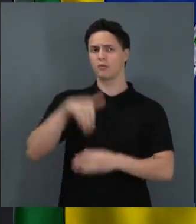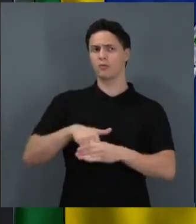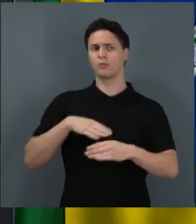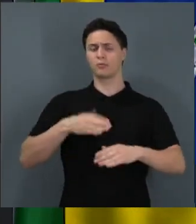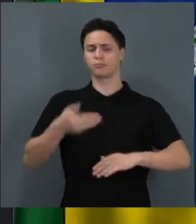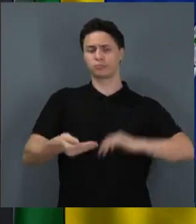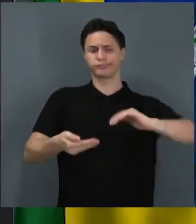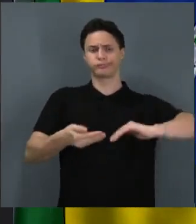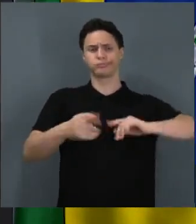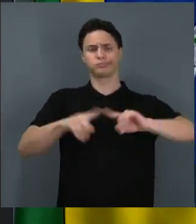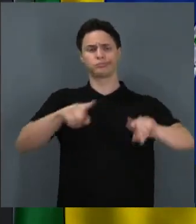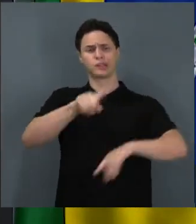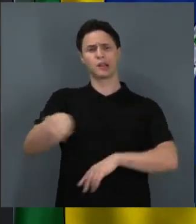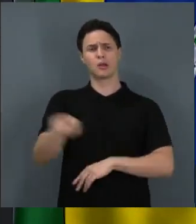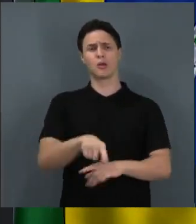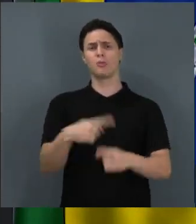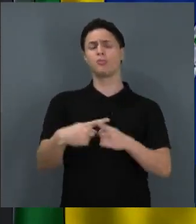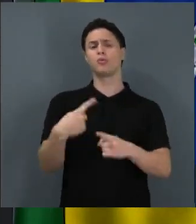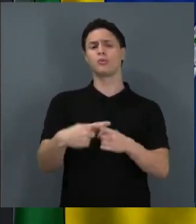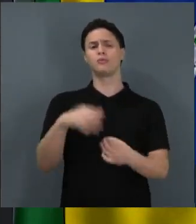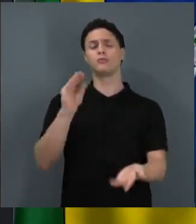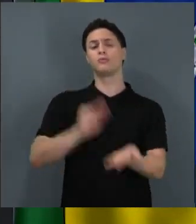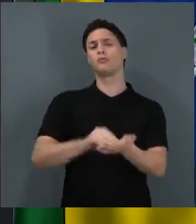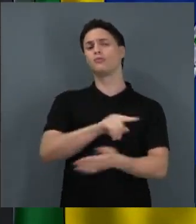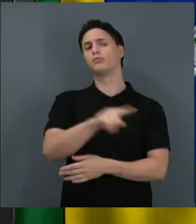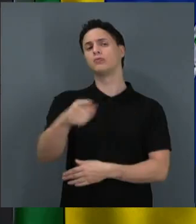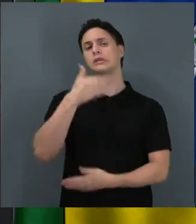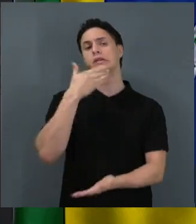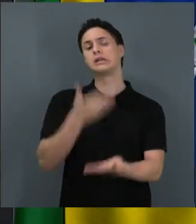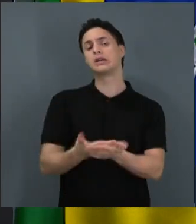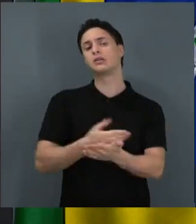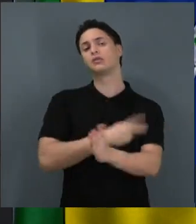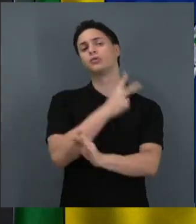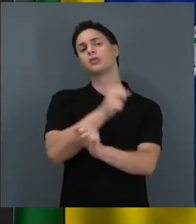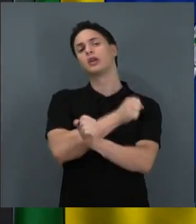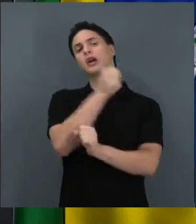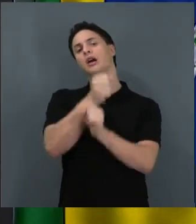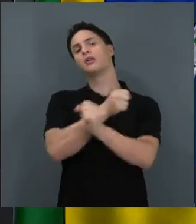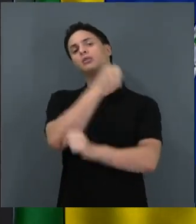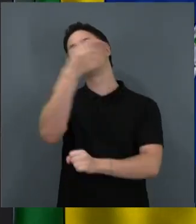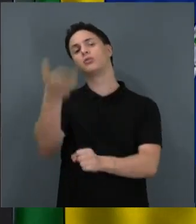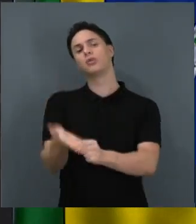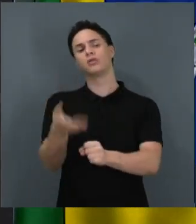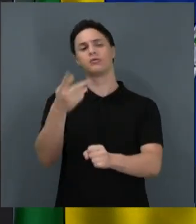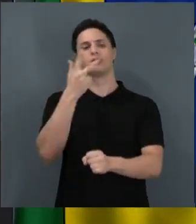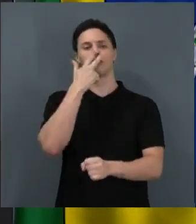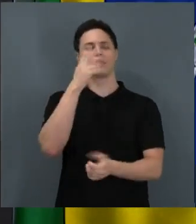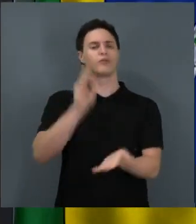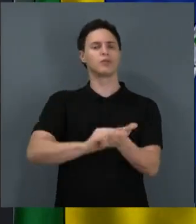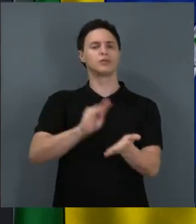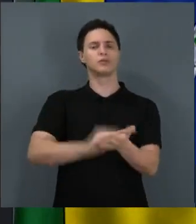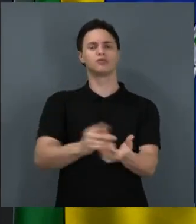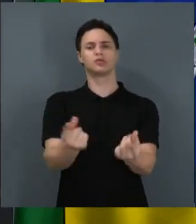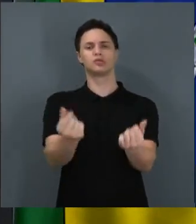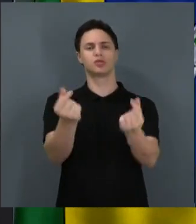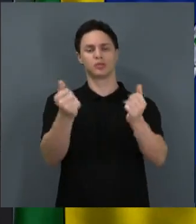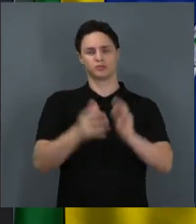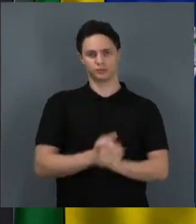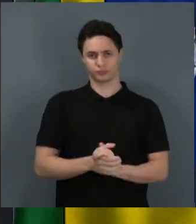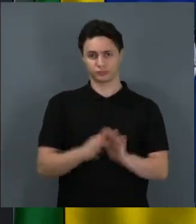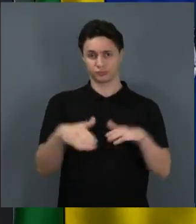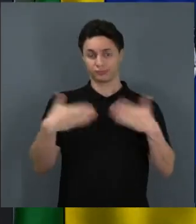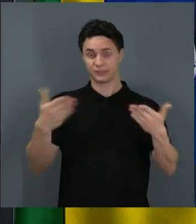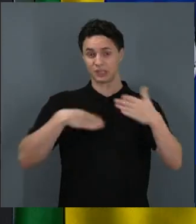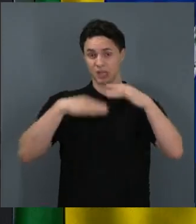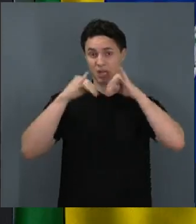derrubado, porque faltava, pasmem senhores, 2 anos depois, previsão orçamentária. Então foi